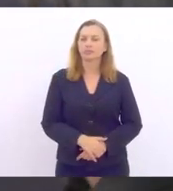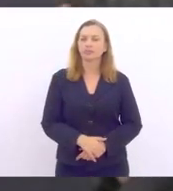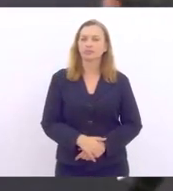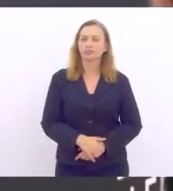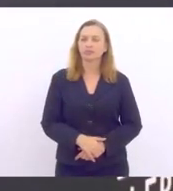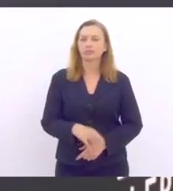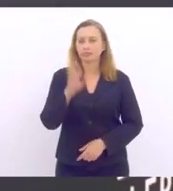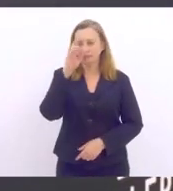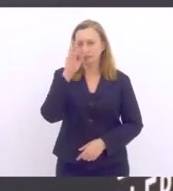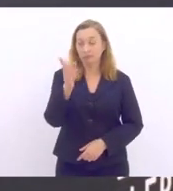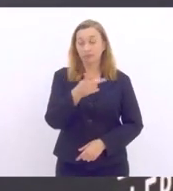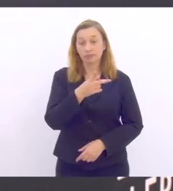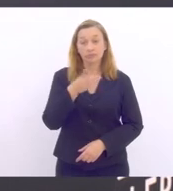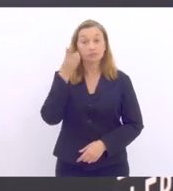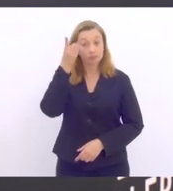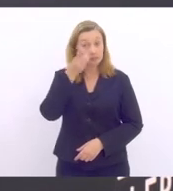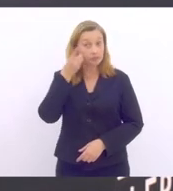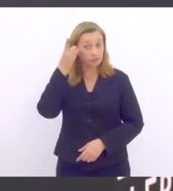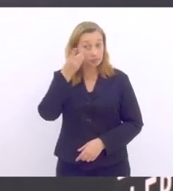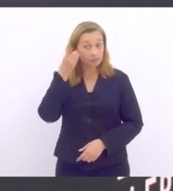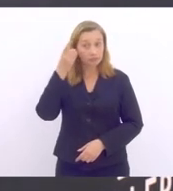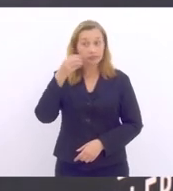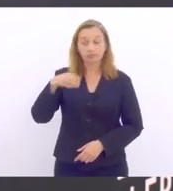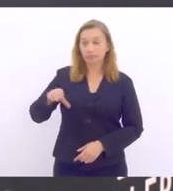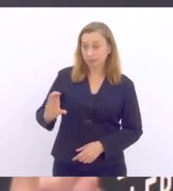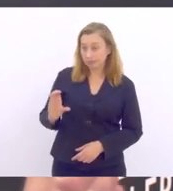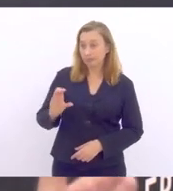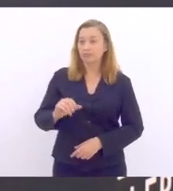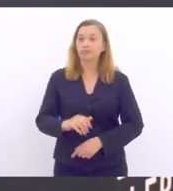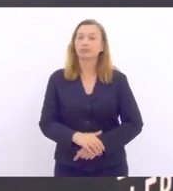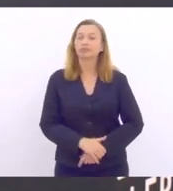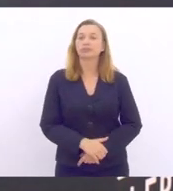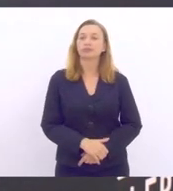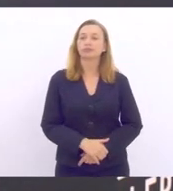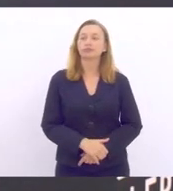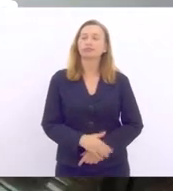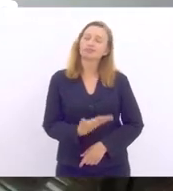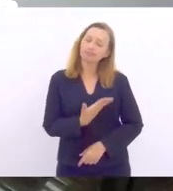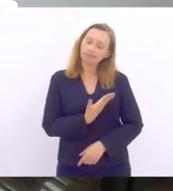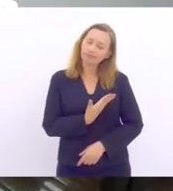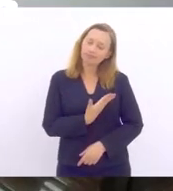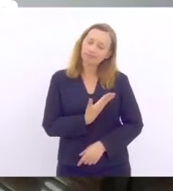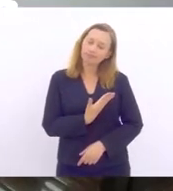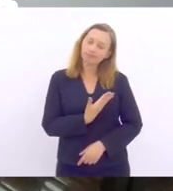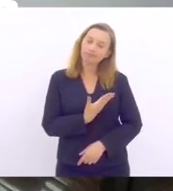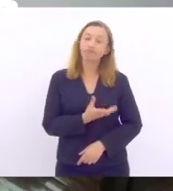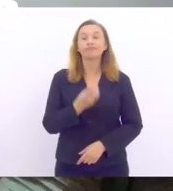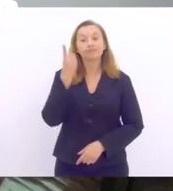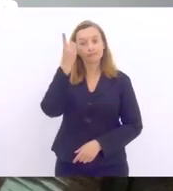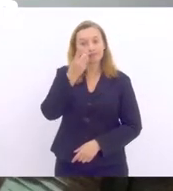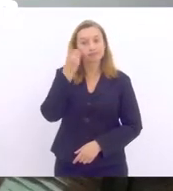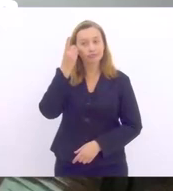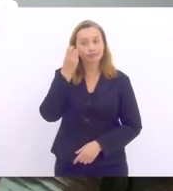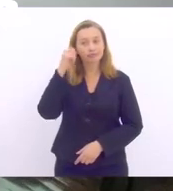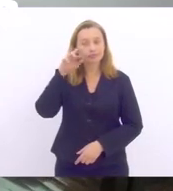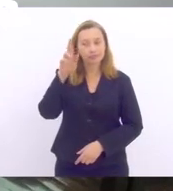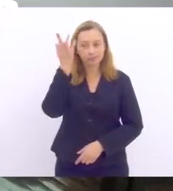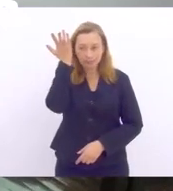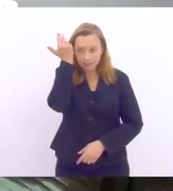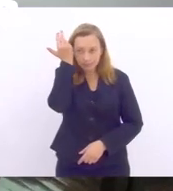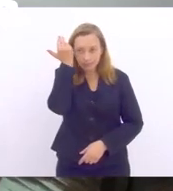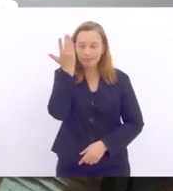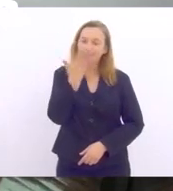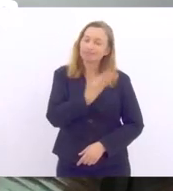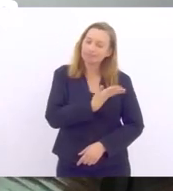Senhor deputado Carlos Mink, querido amigo, senhor deputado Eliomar Coelho,